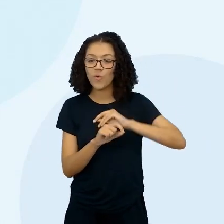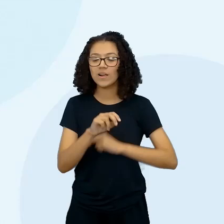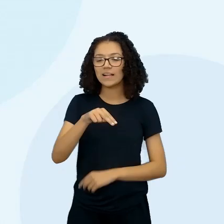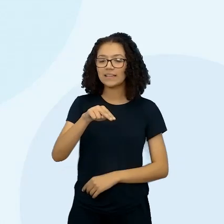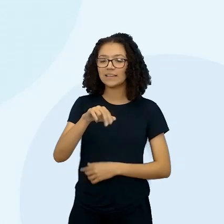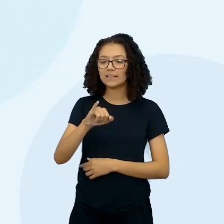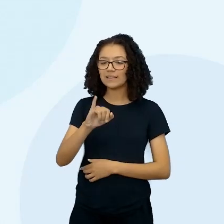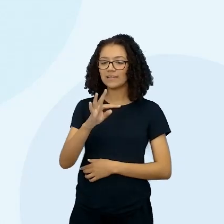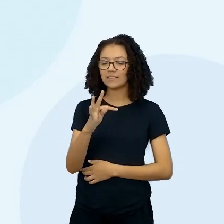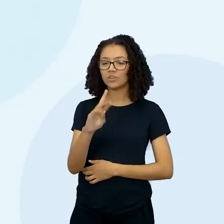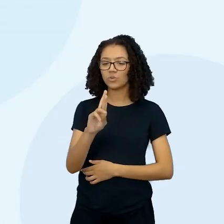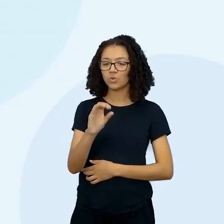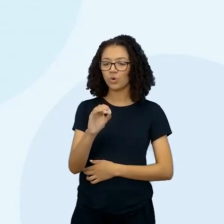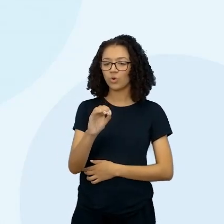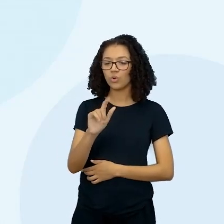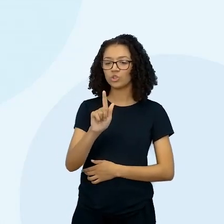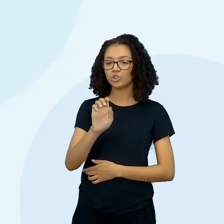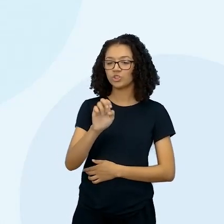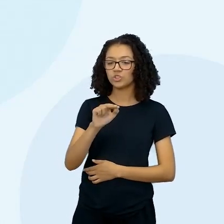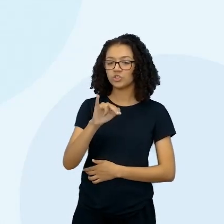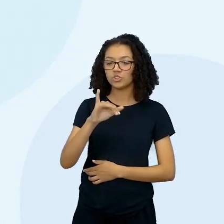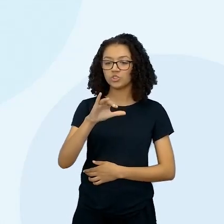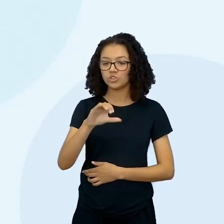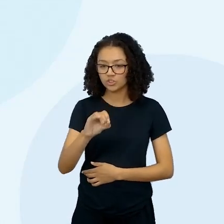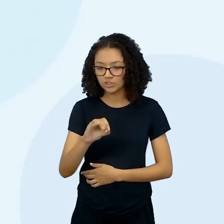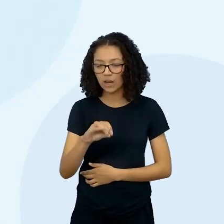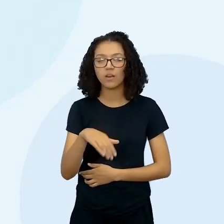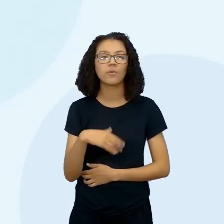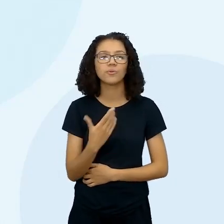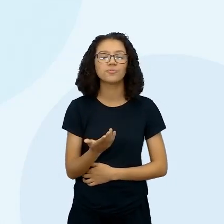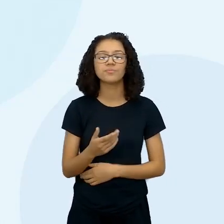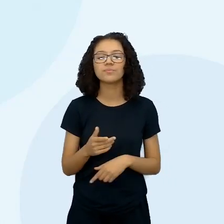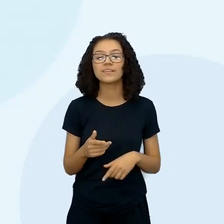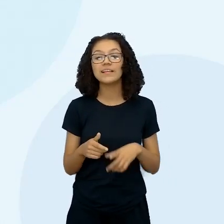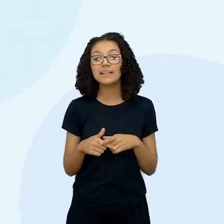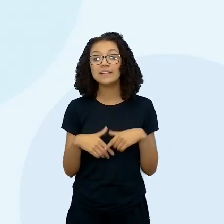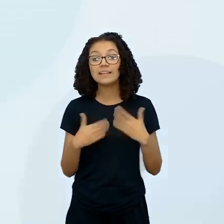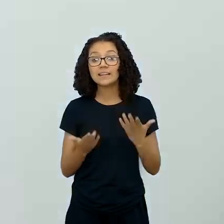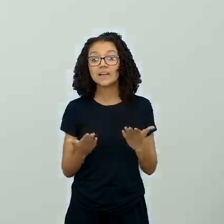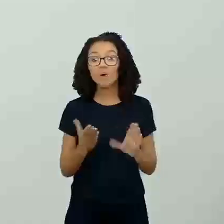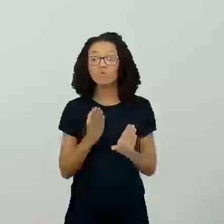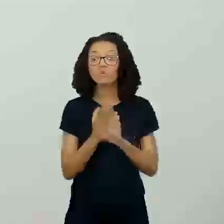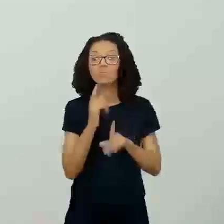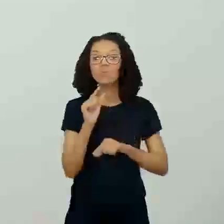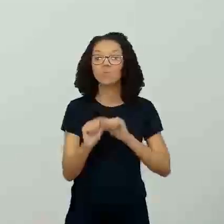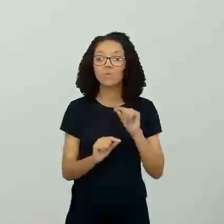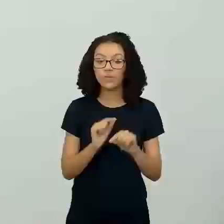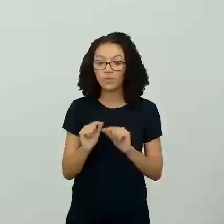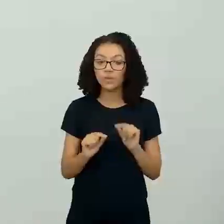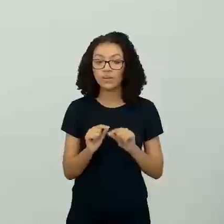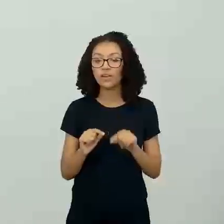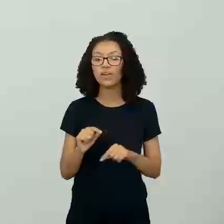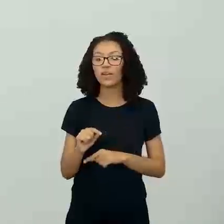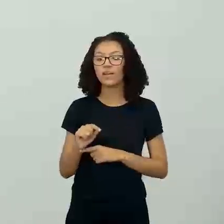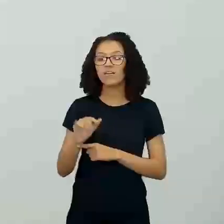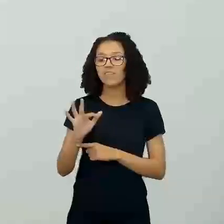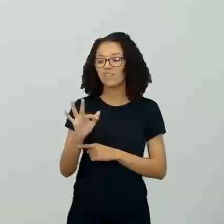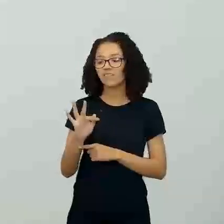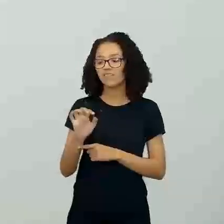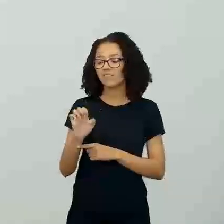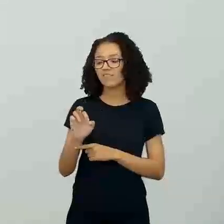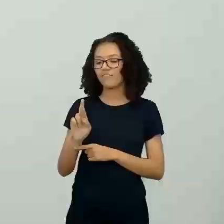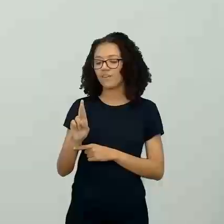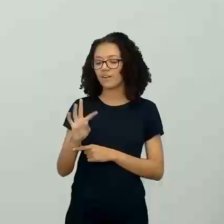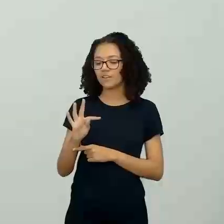isso diminuir, então, como se diz, o uso de fertilizantes ou nitrogênio, né,